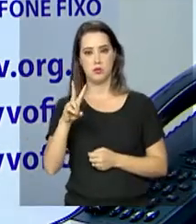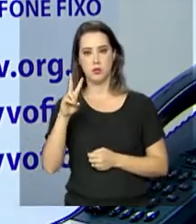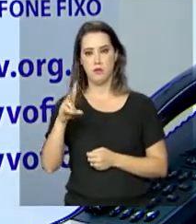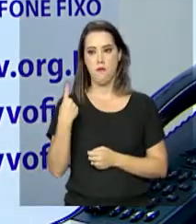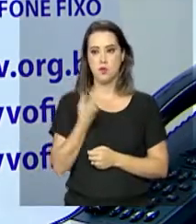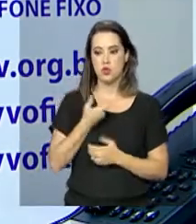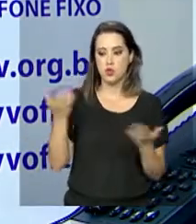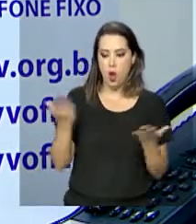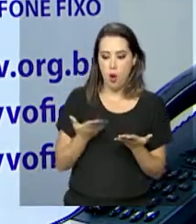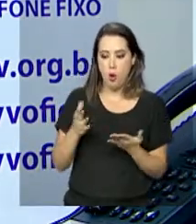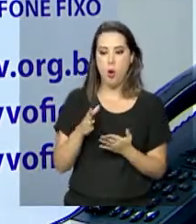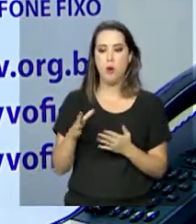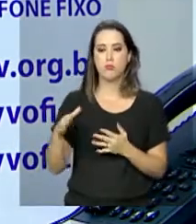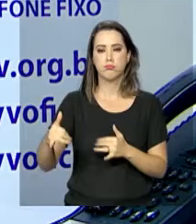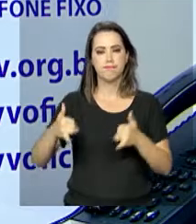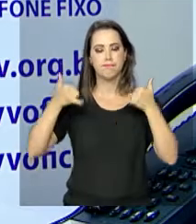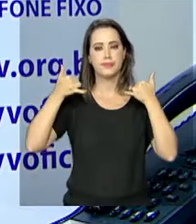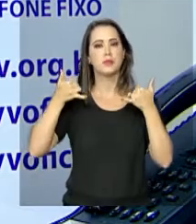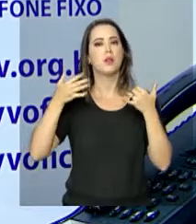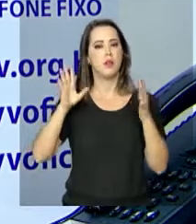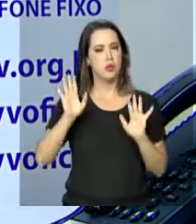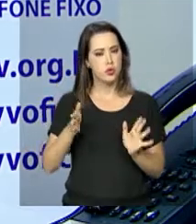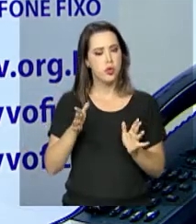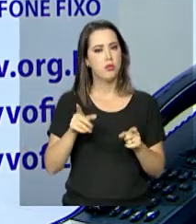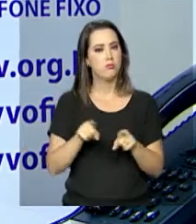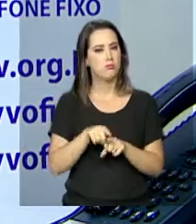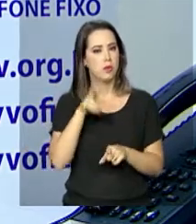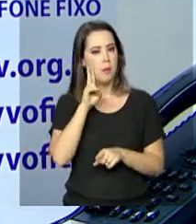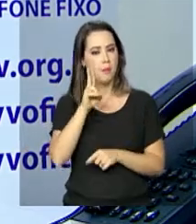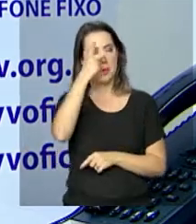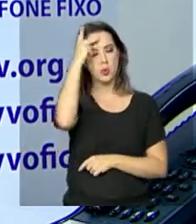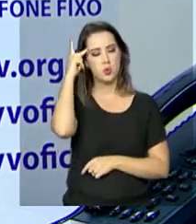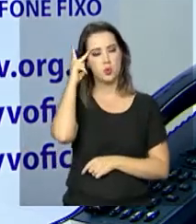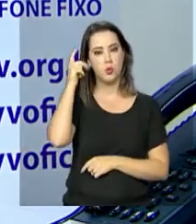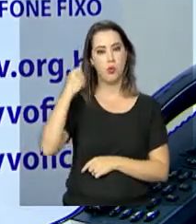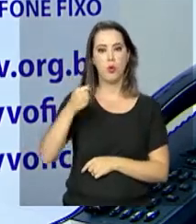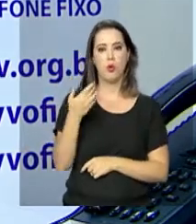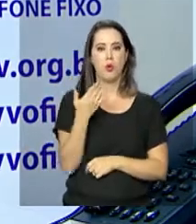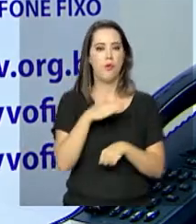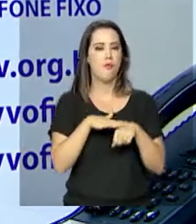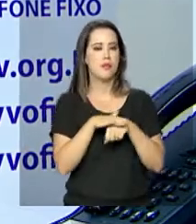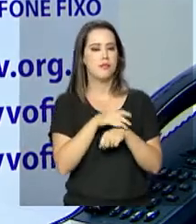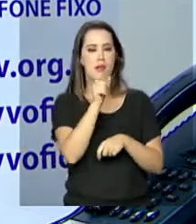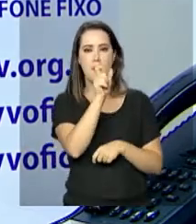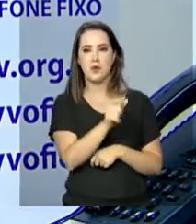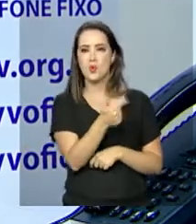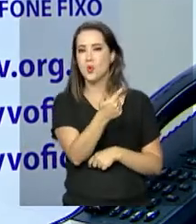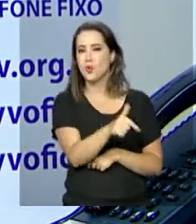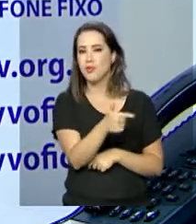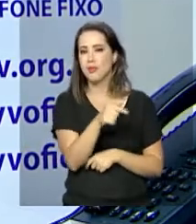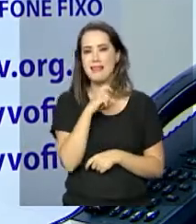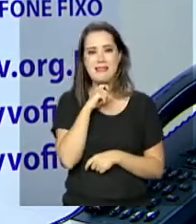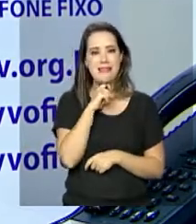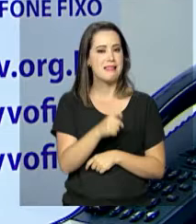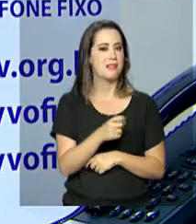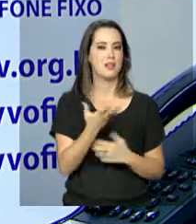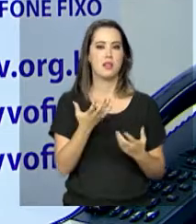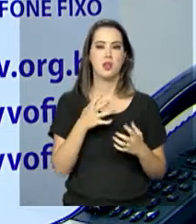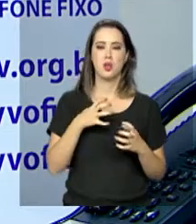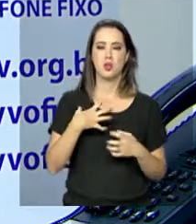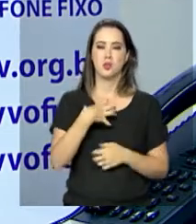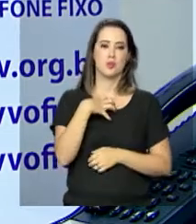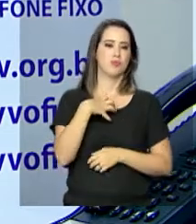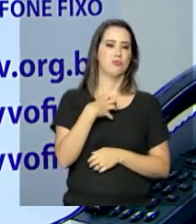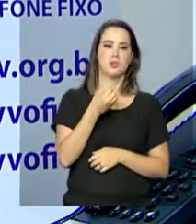é o aqui eo agora então é a pessoa ali às vezes ela não têm com quem conversar naquela situação ela não se sente